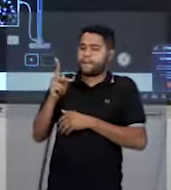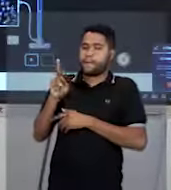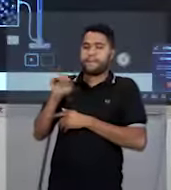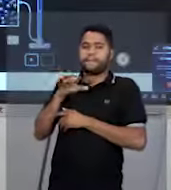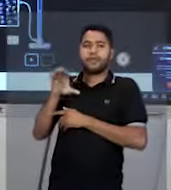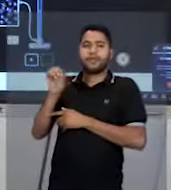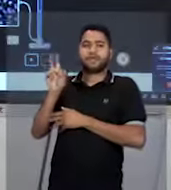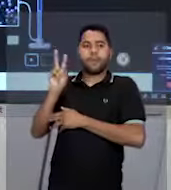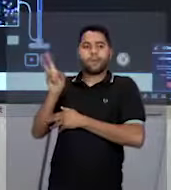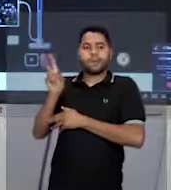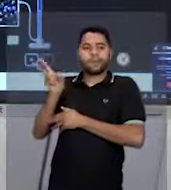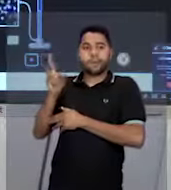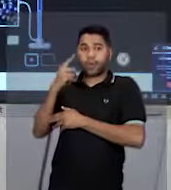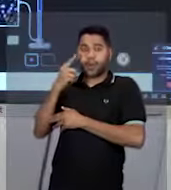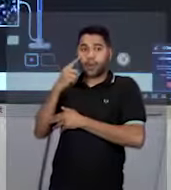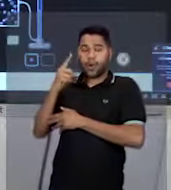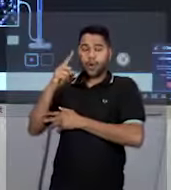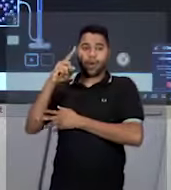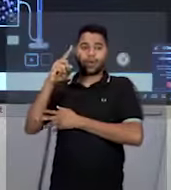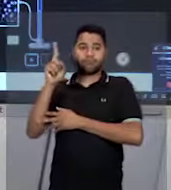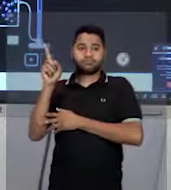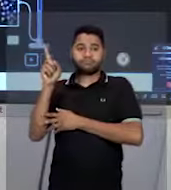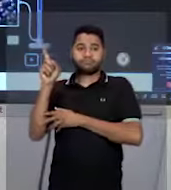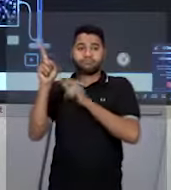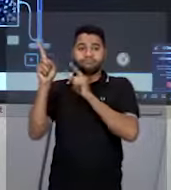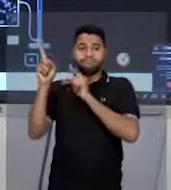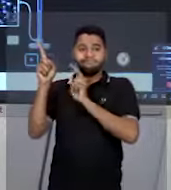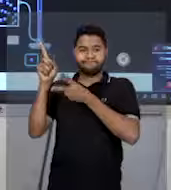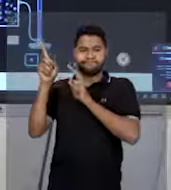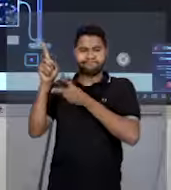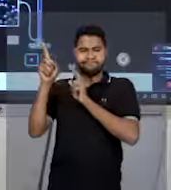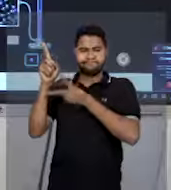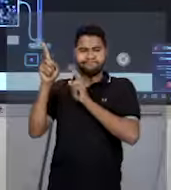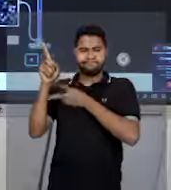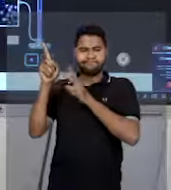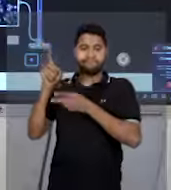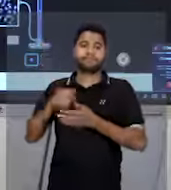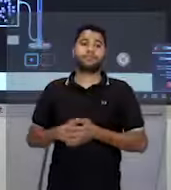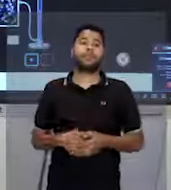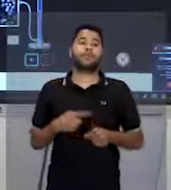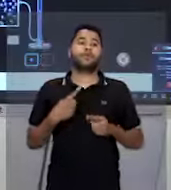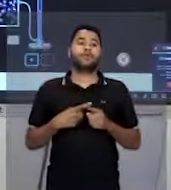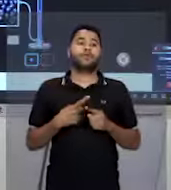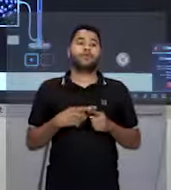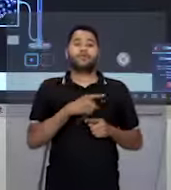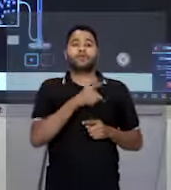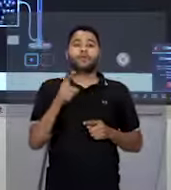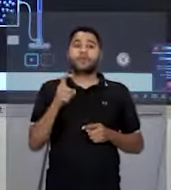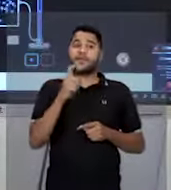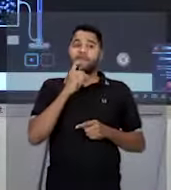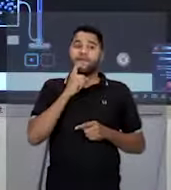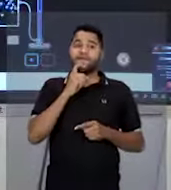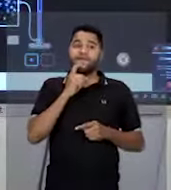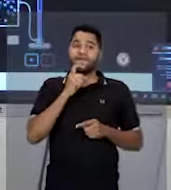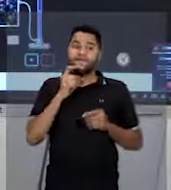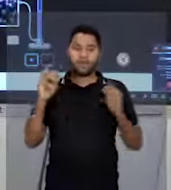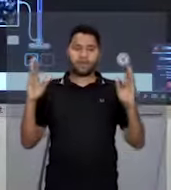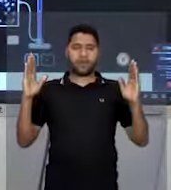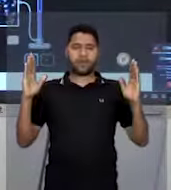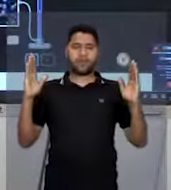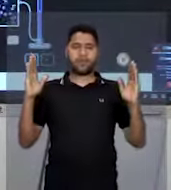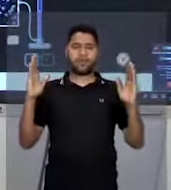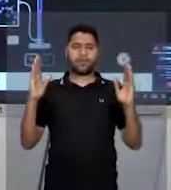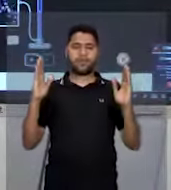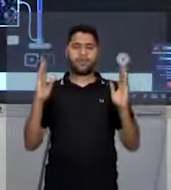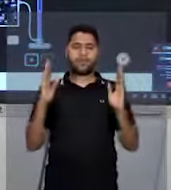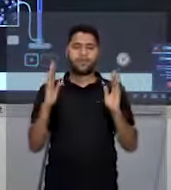que vocês olhassem no início, que a pressão teria que ficar naquele valor o tempo todo. Porque se você resfria, você não reduz o